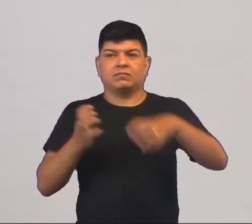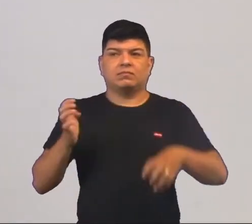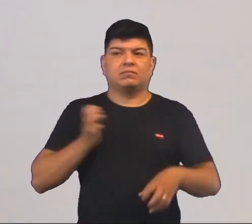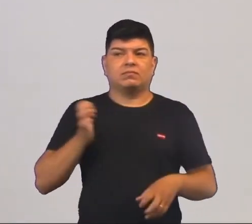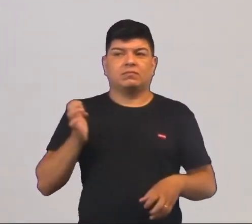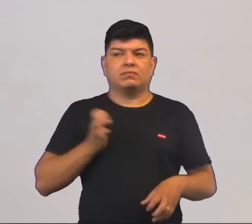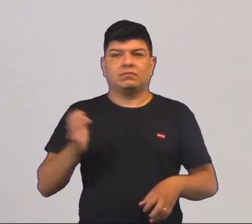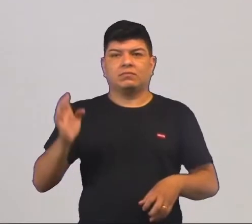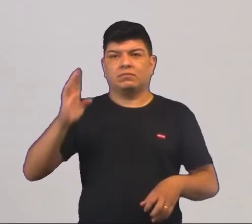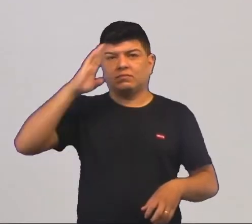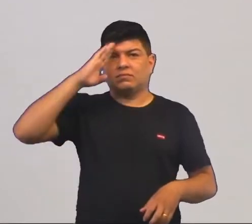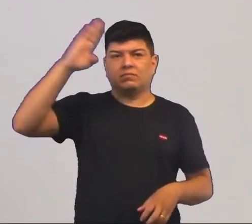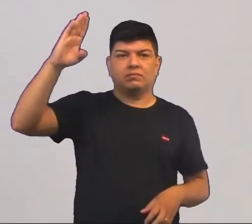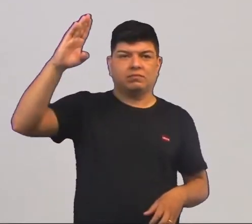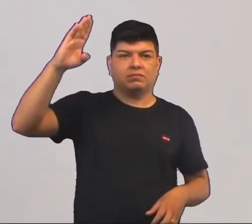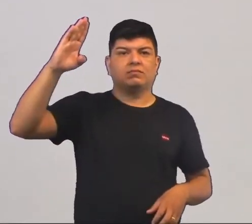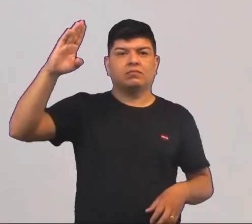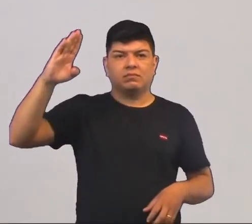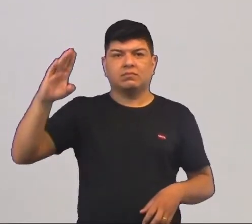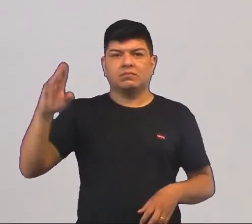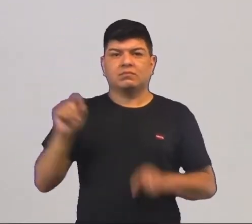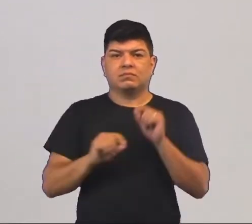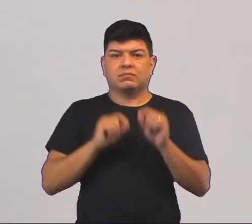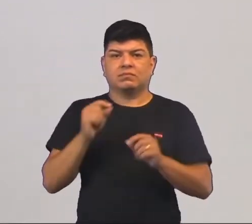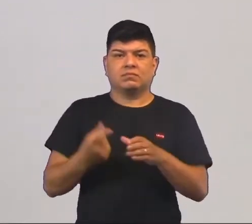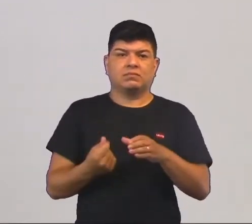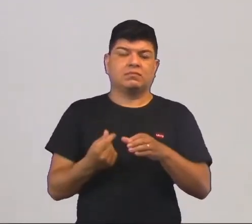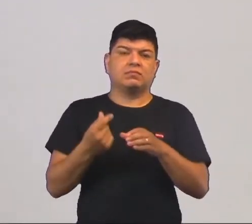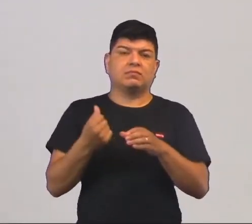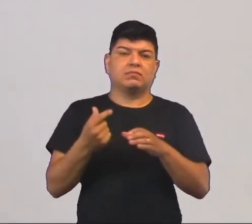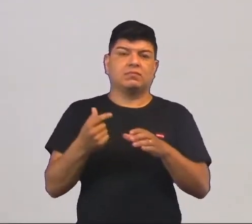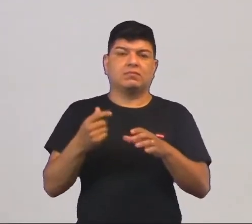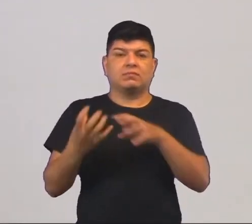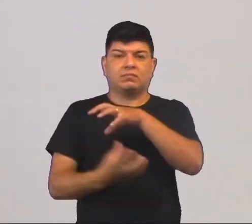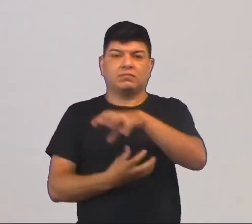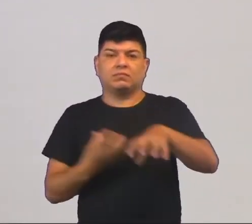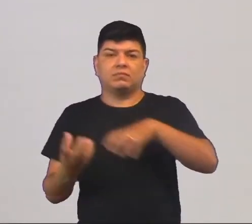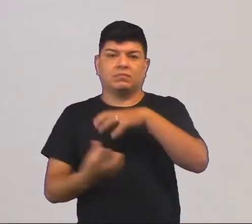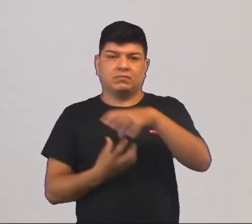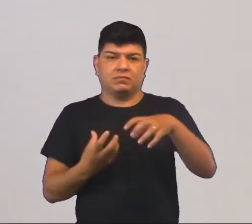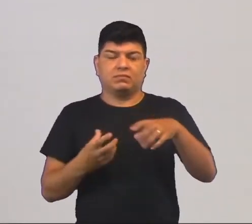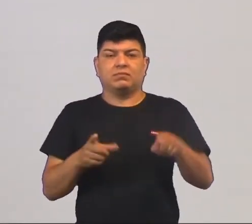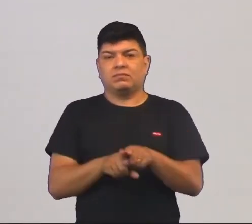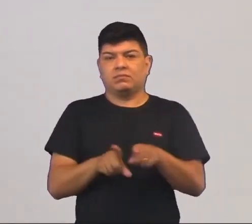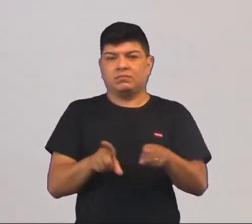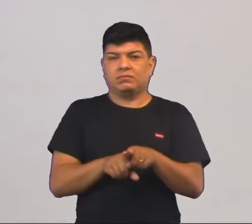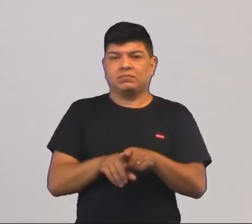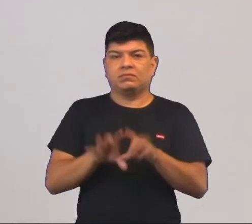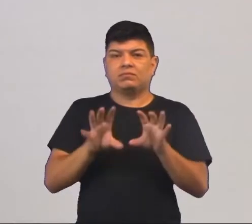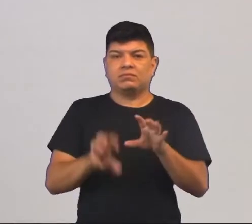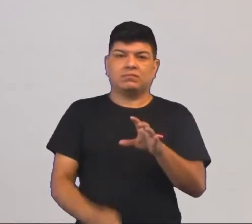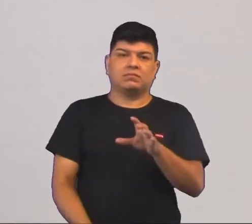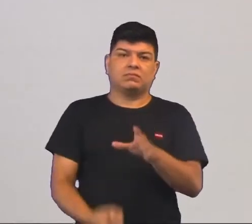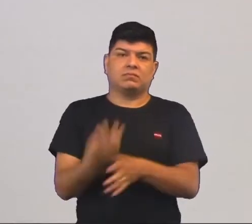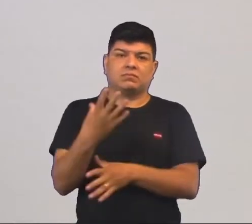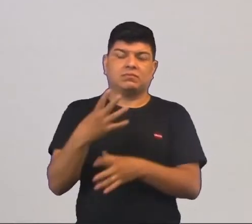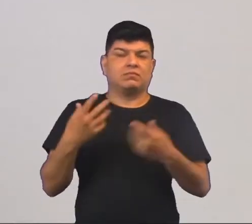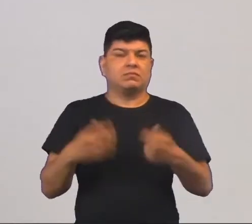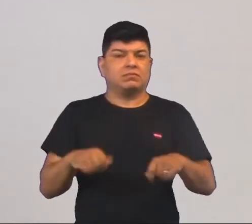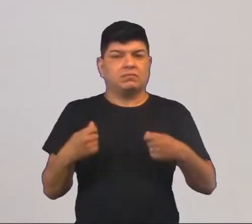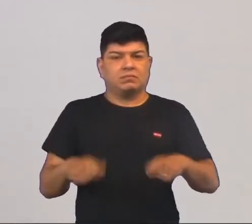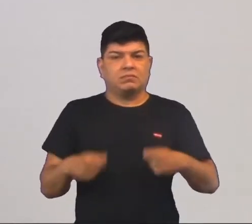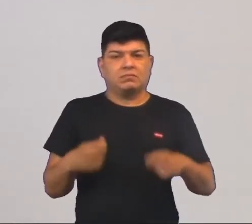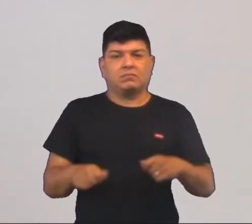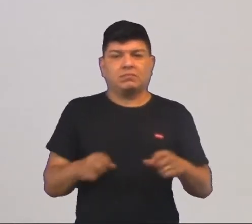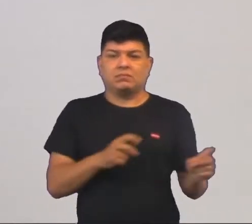foram primordiais, né, para a consolidação do capitalismo, e a Revolução Industrial, né, onde surge essa necessidade